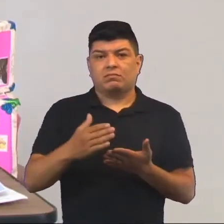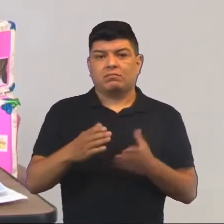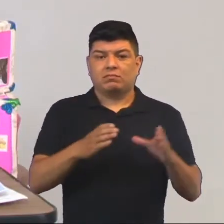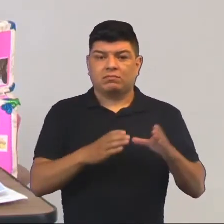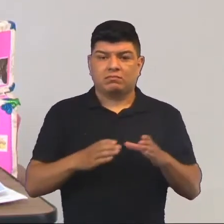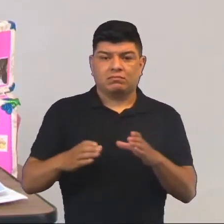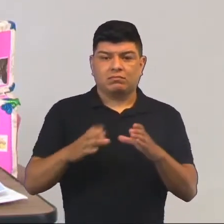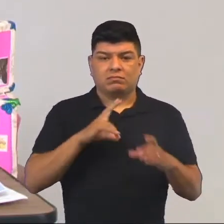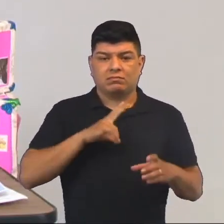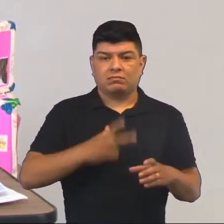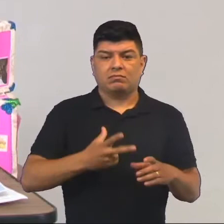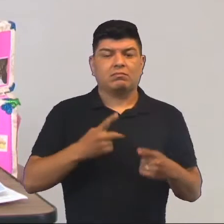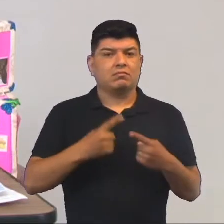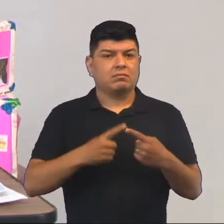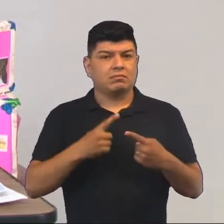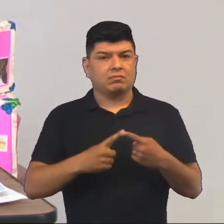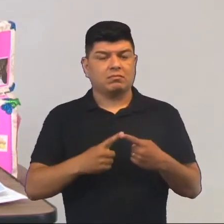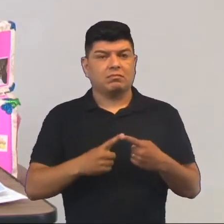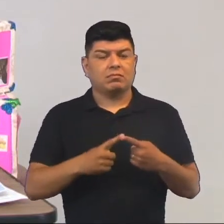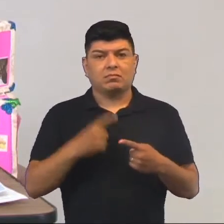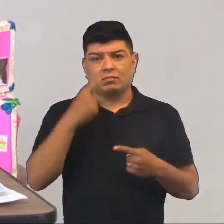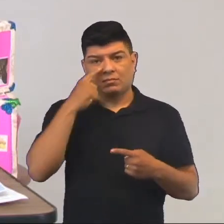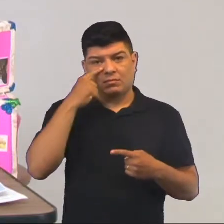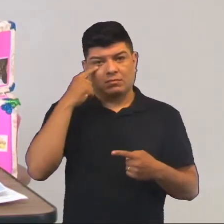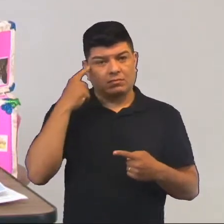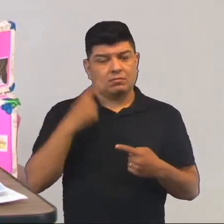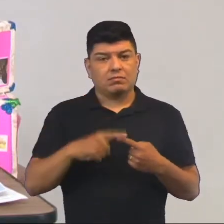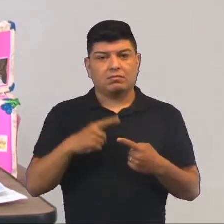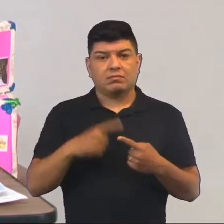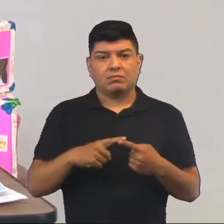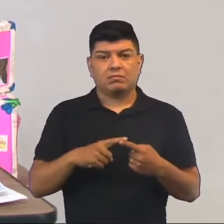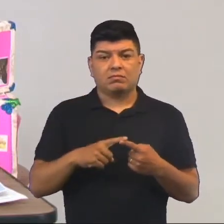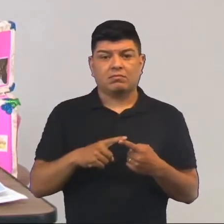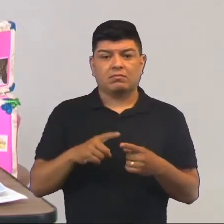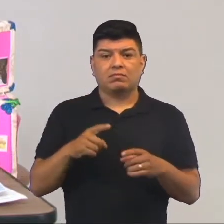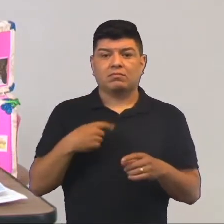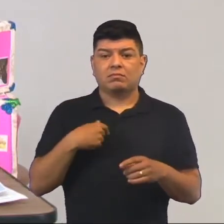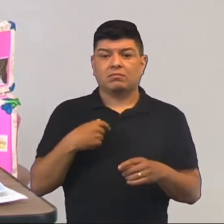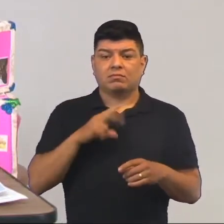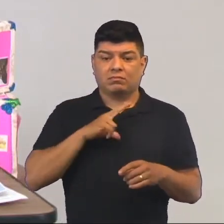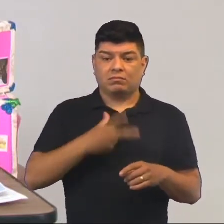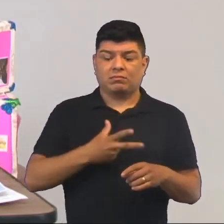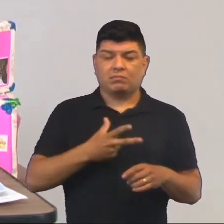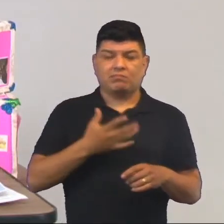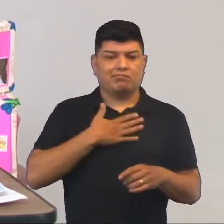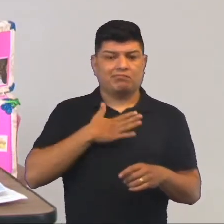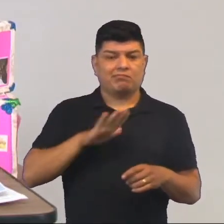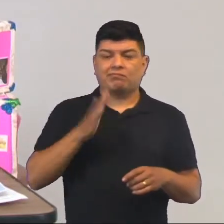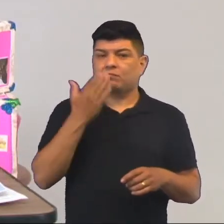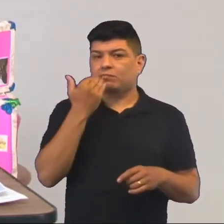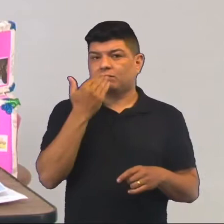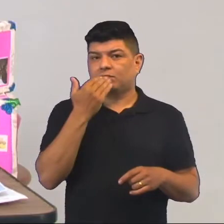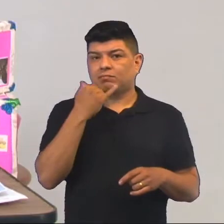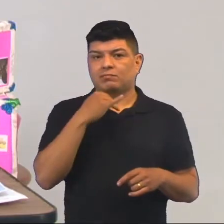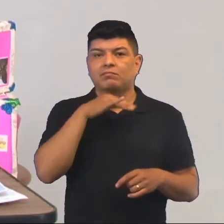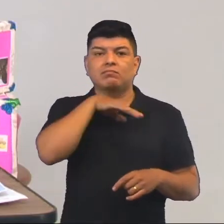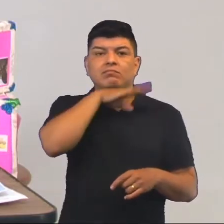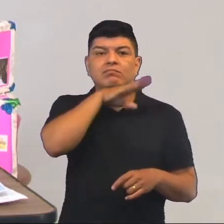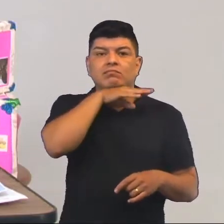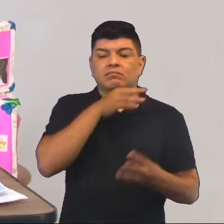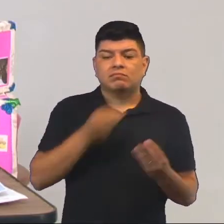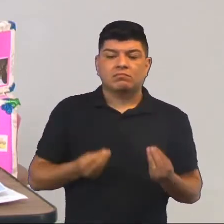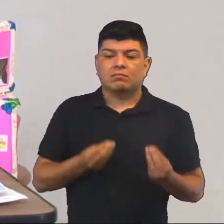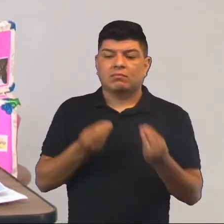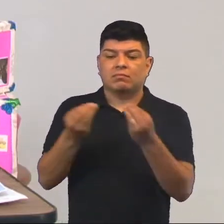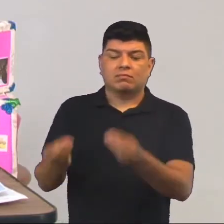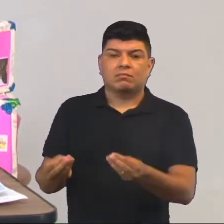prato português? Por que com um prato português? Porque eram as partes que os portugueses não gostavam de comer dos animais e eram